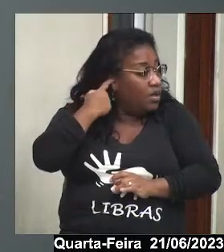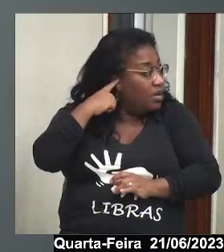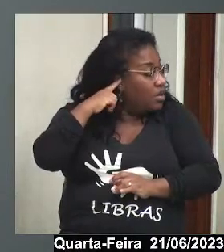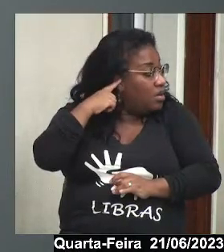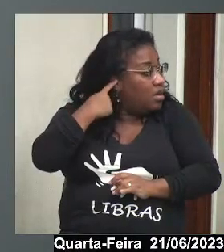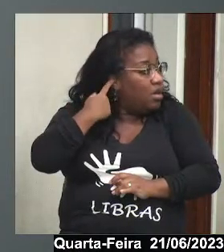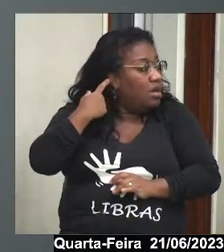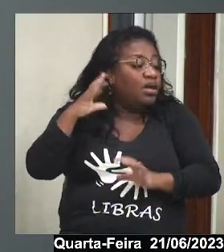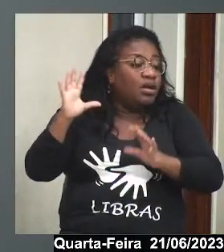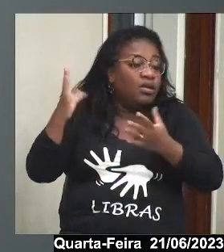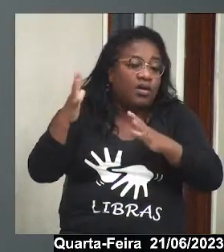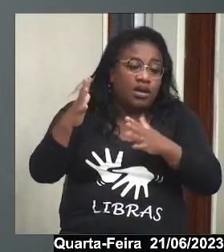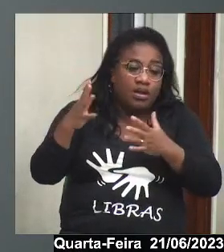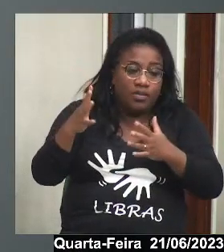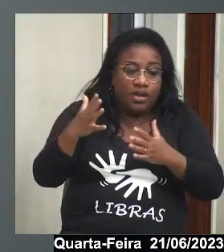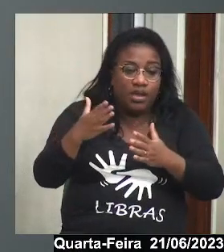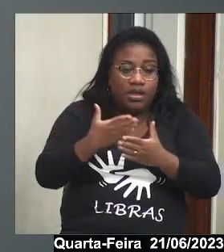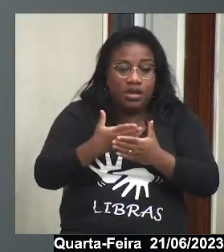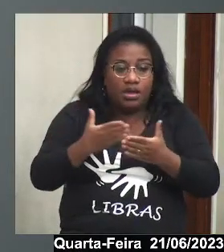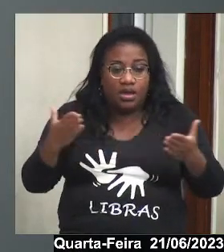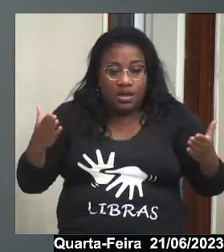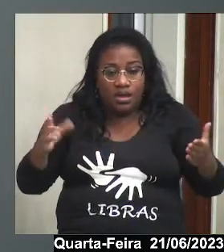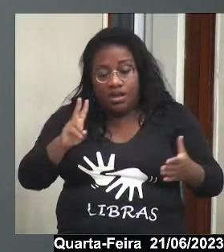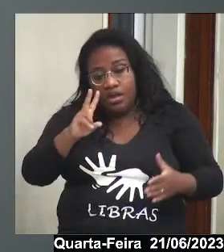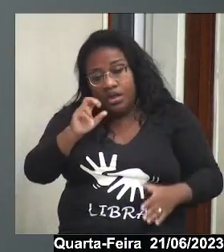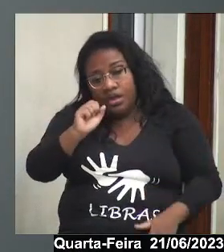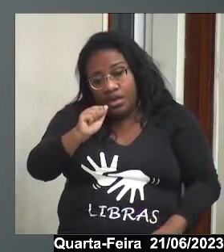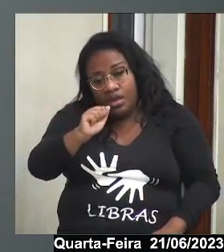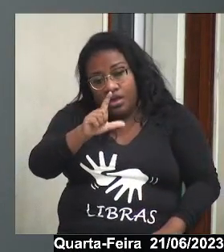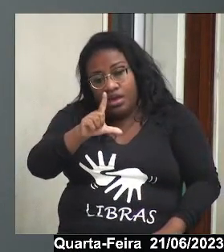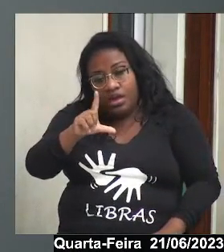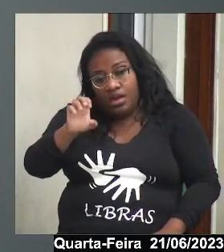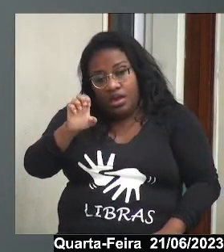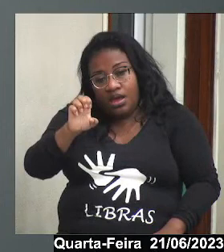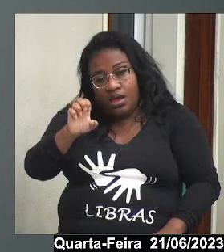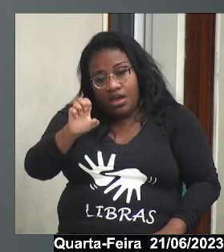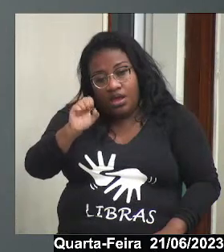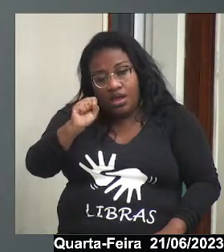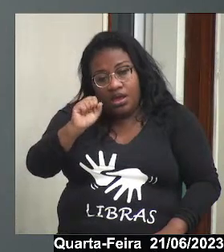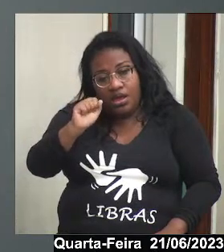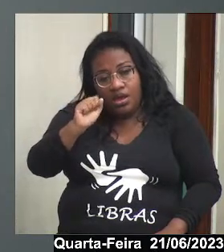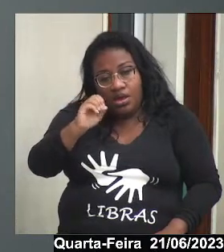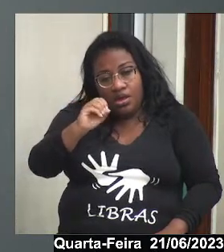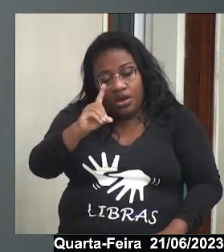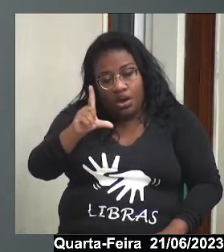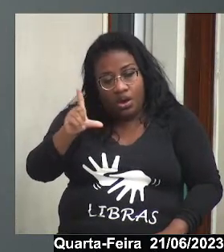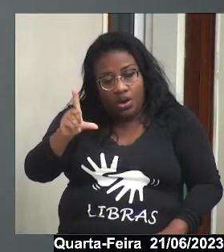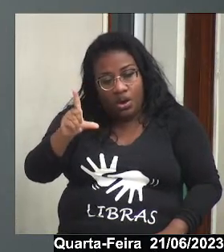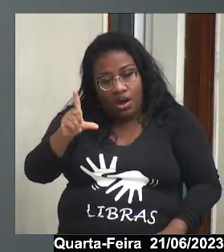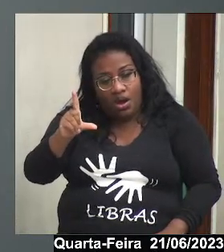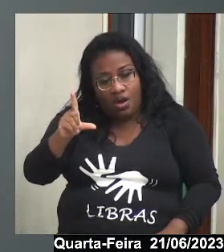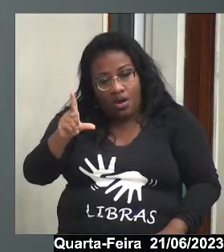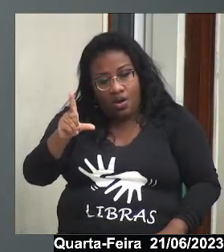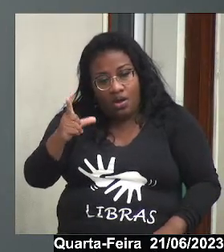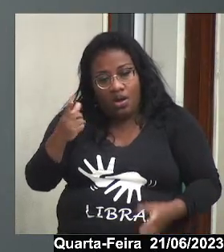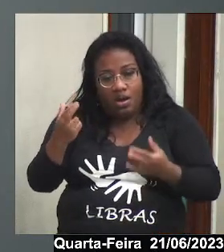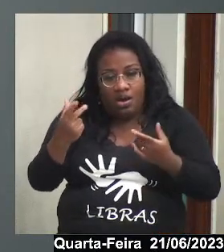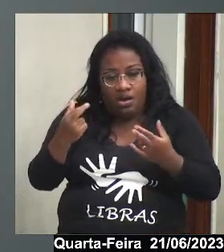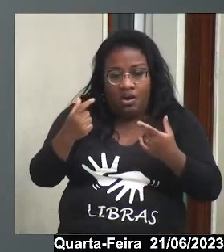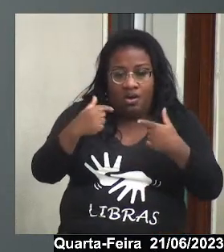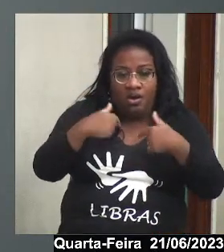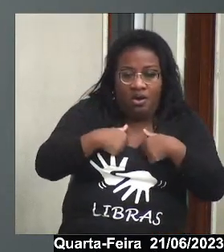parabéns a todos vocês, moradores do Vale do Sol, que têm trabalhado bastante, arduamente, para trazer melhorias pelo bairro. Assim como